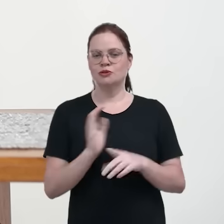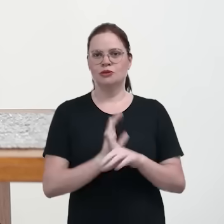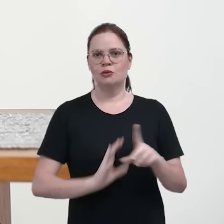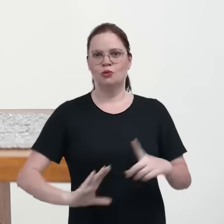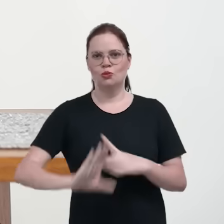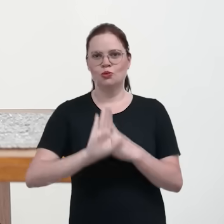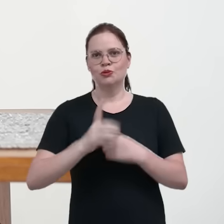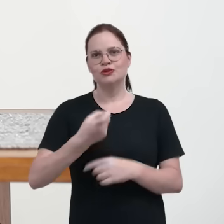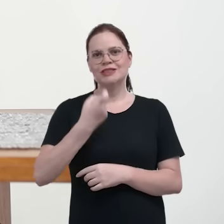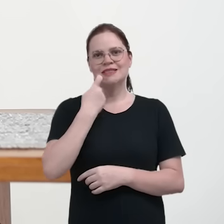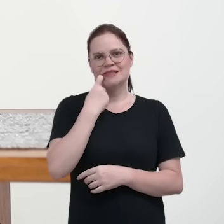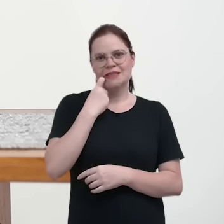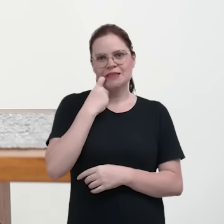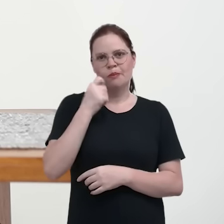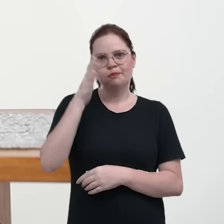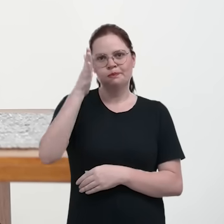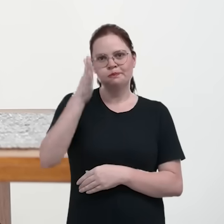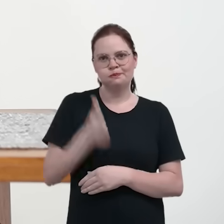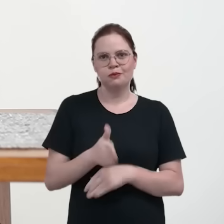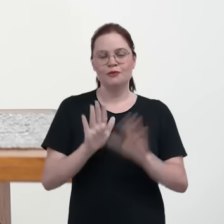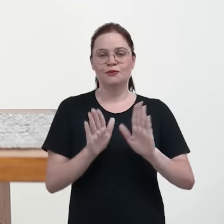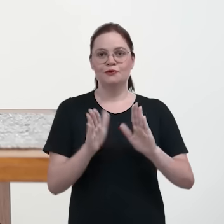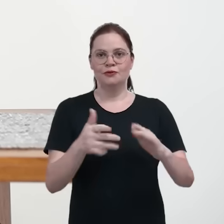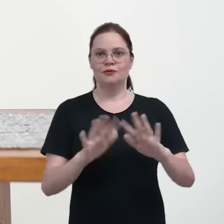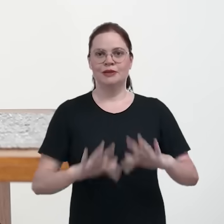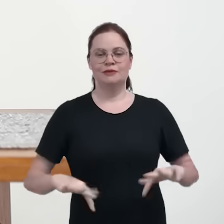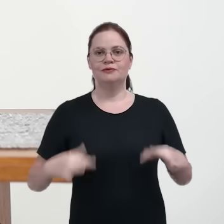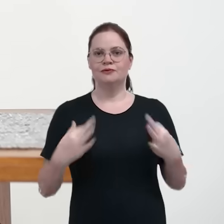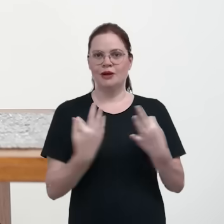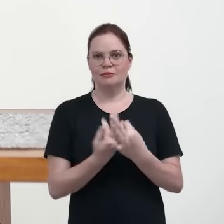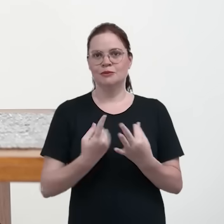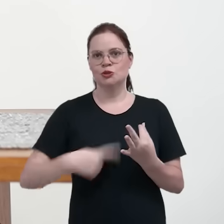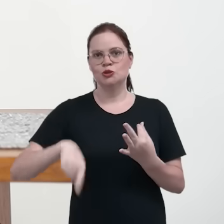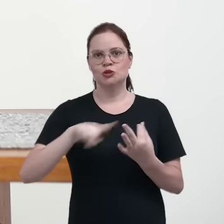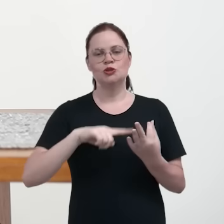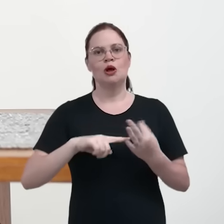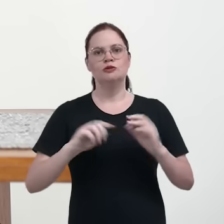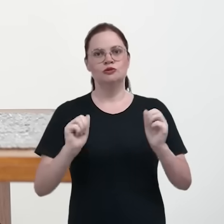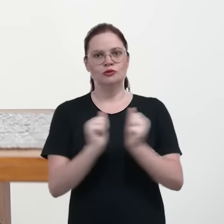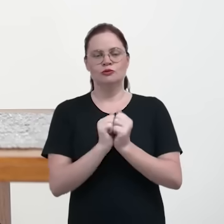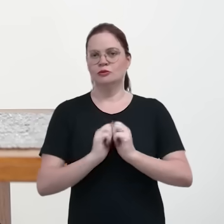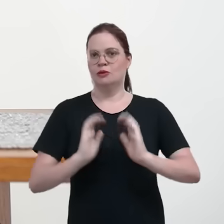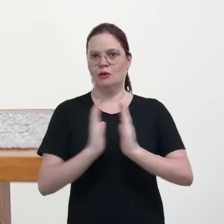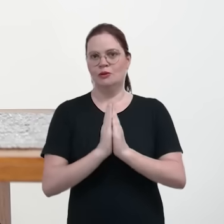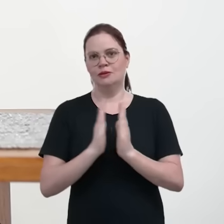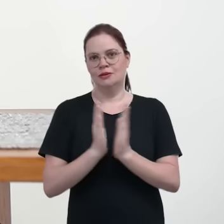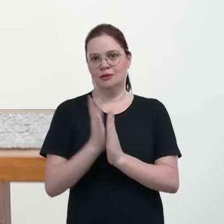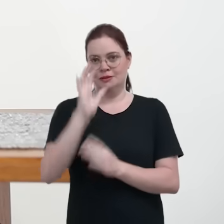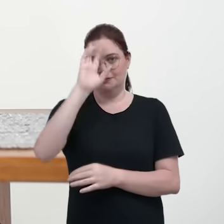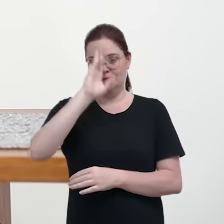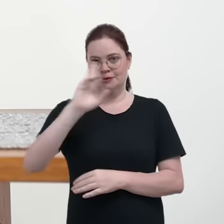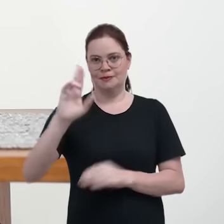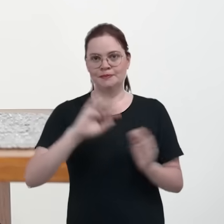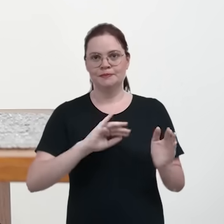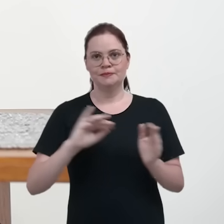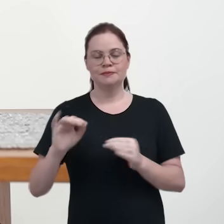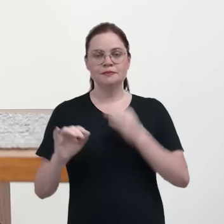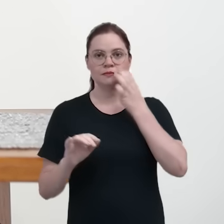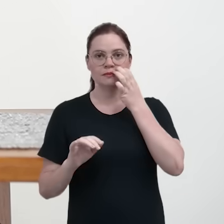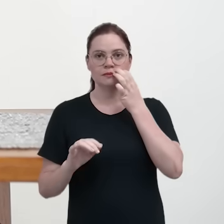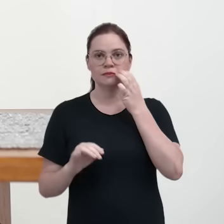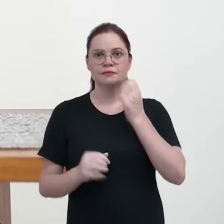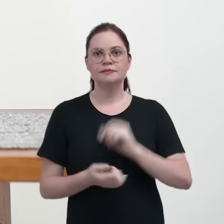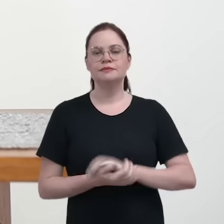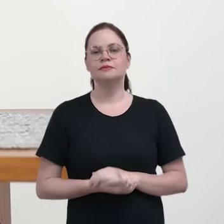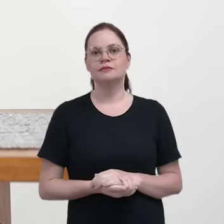de sexta-feira, onde as famílias estão reunidas para buscar ao Senhor. Convidamos a todos a